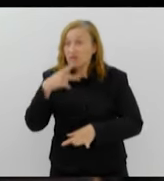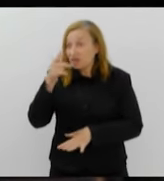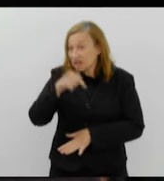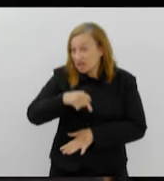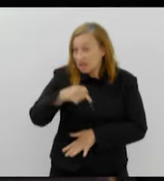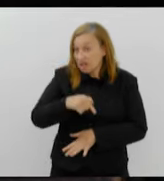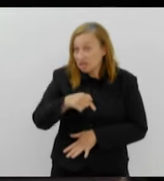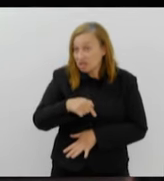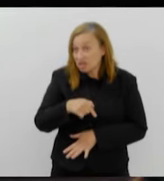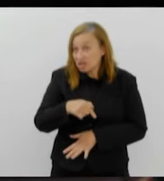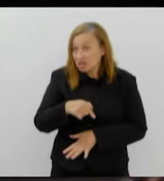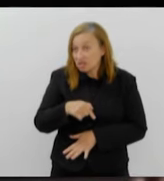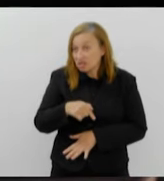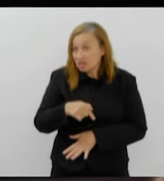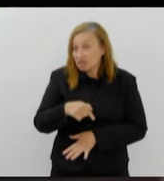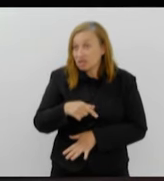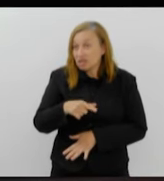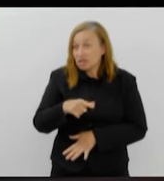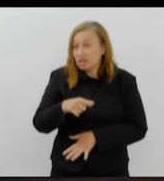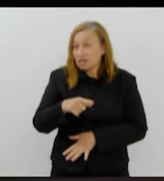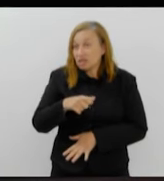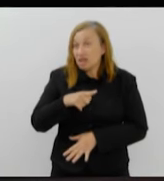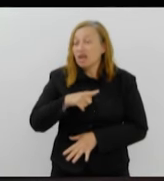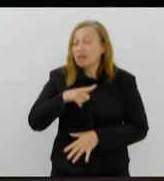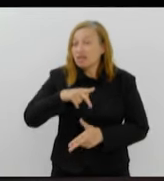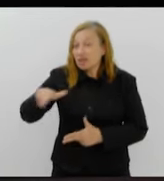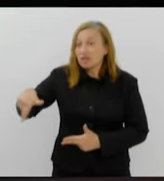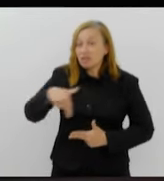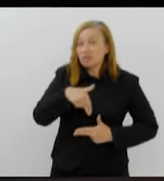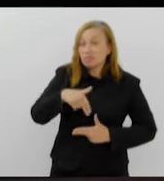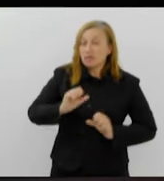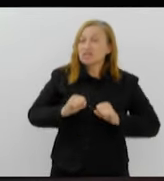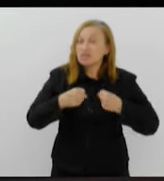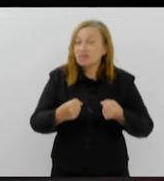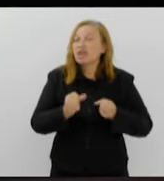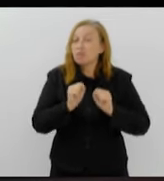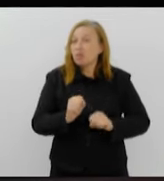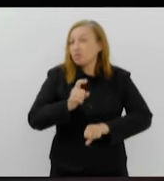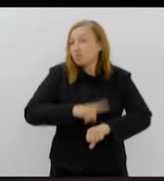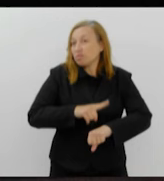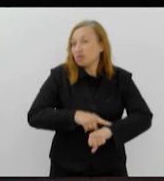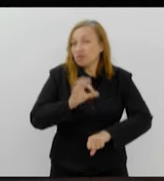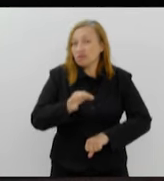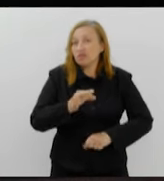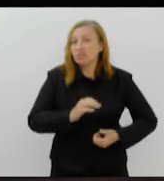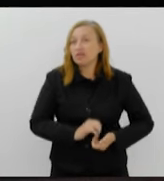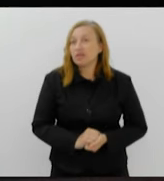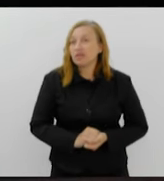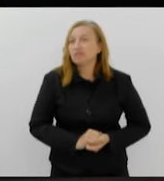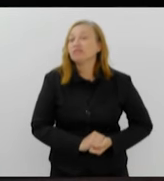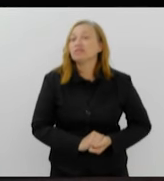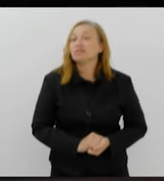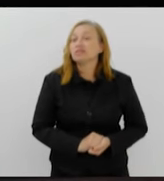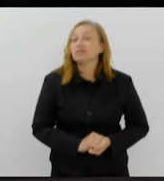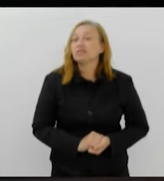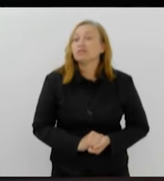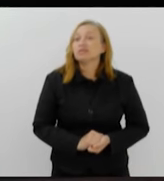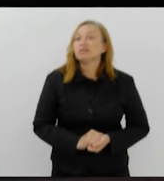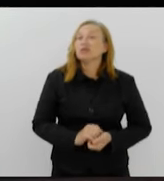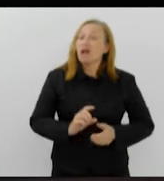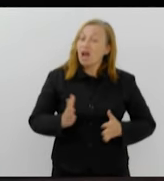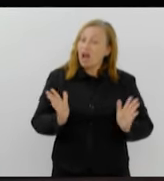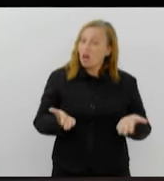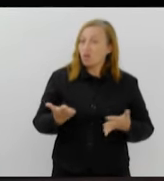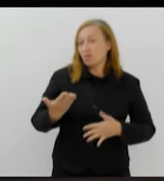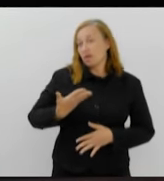aqui Elas têm a Tribuna para poder se defender e podem fazê-lo no momento que desejar agora o companheiro Leonel de